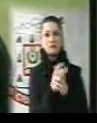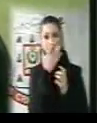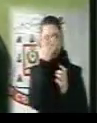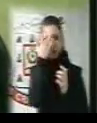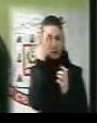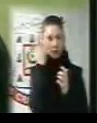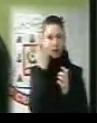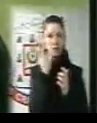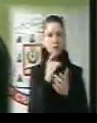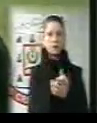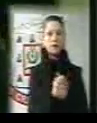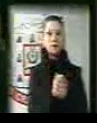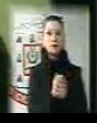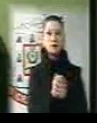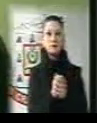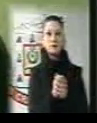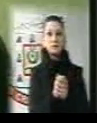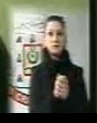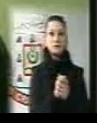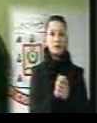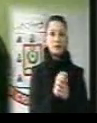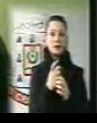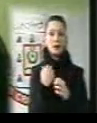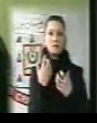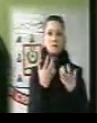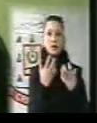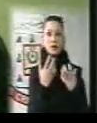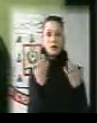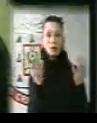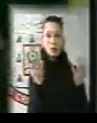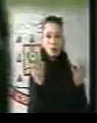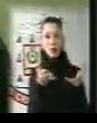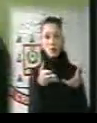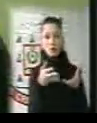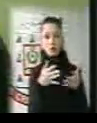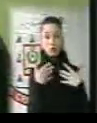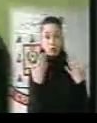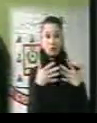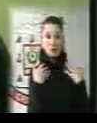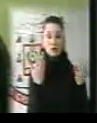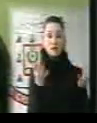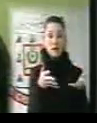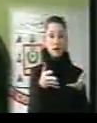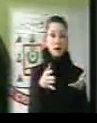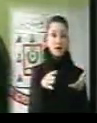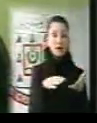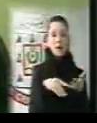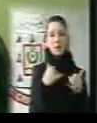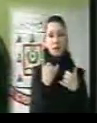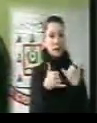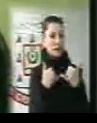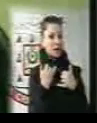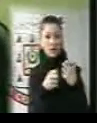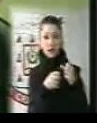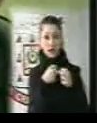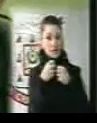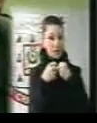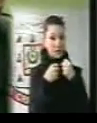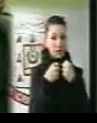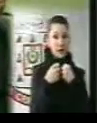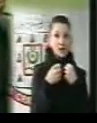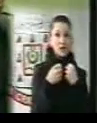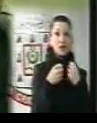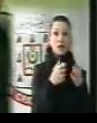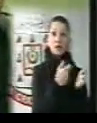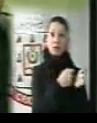na questão das desapropriações, eu venho hoje com muita alegria, e até brinquei na hora da entrevista, que os cheques